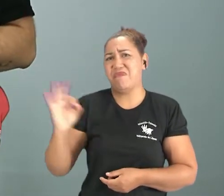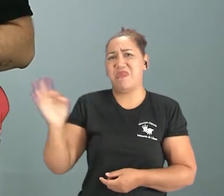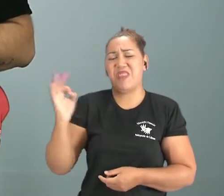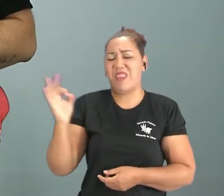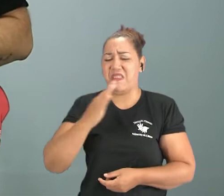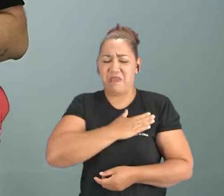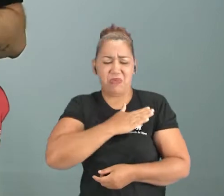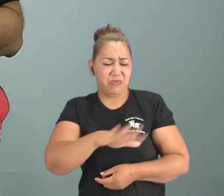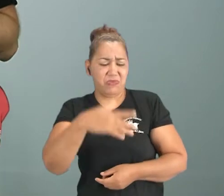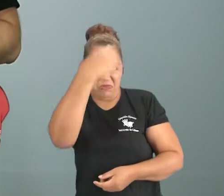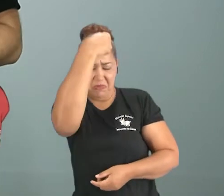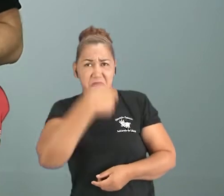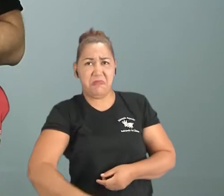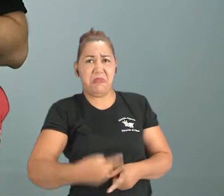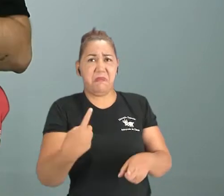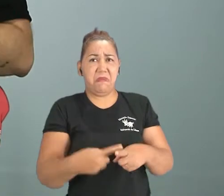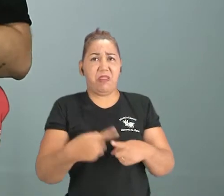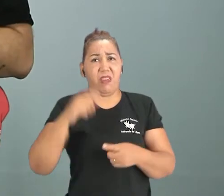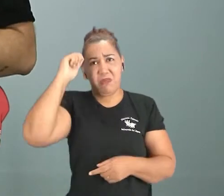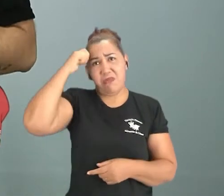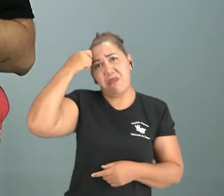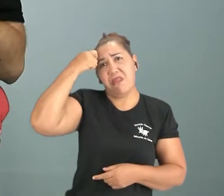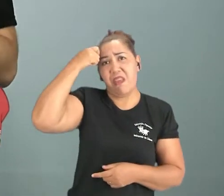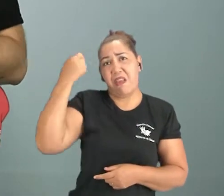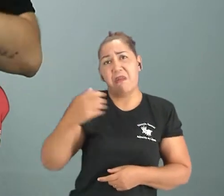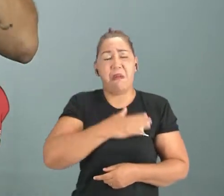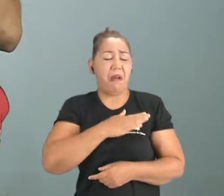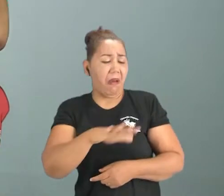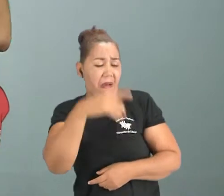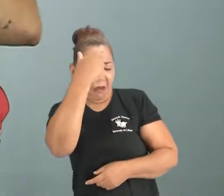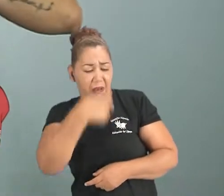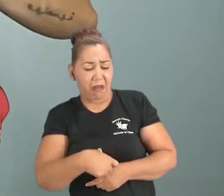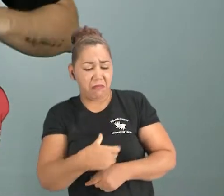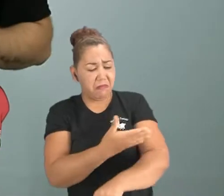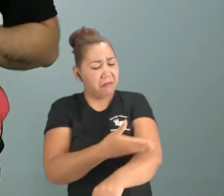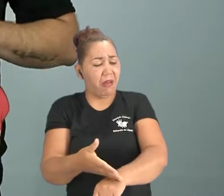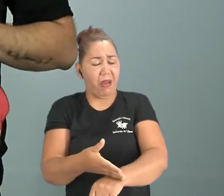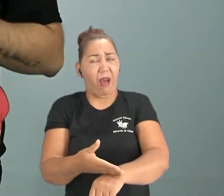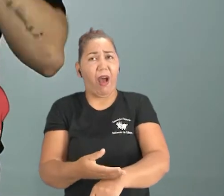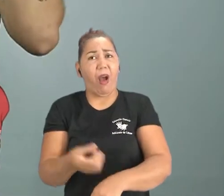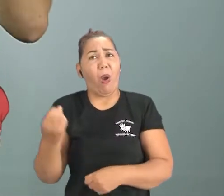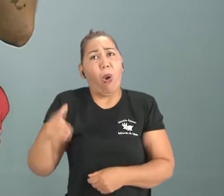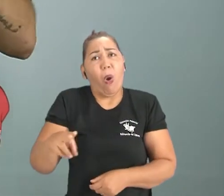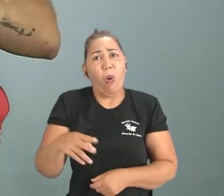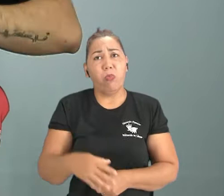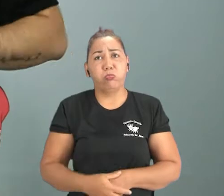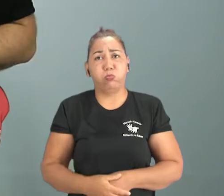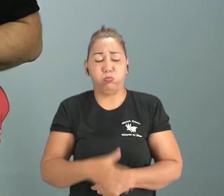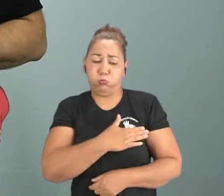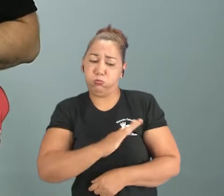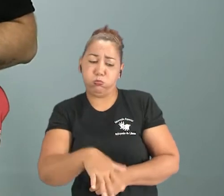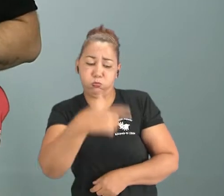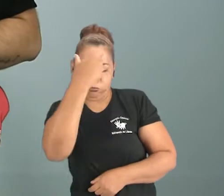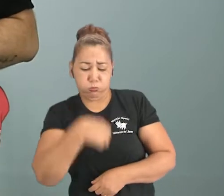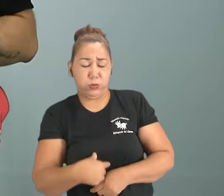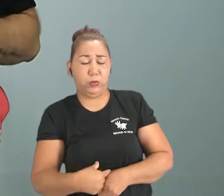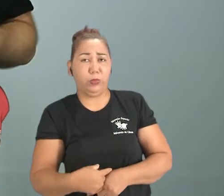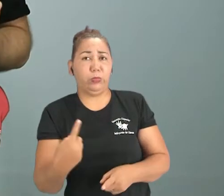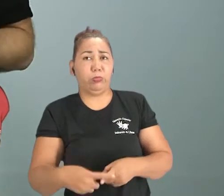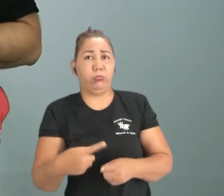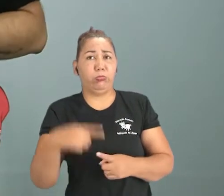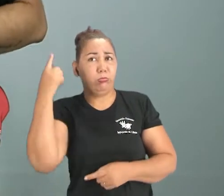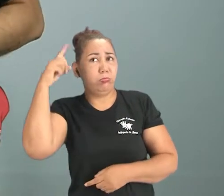porque eu sou branco demais e ninguém gosta de mim porque o meu cabelo não é igual o cabelo da fulana ou do fulano